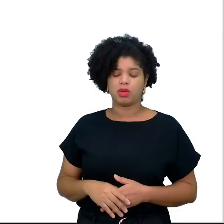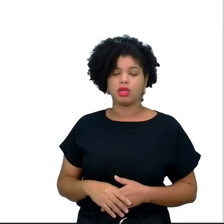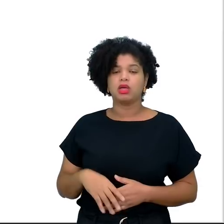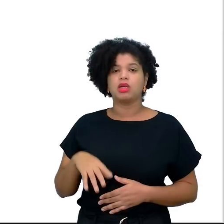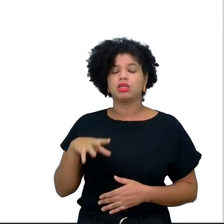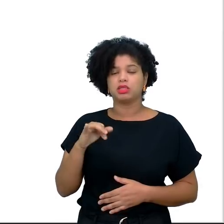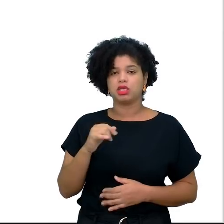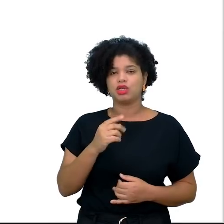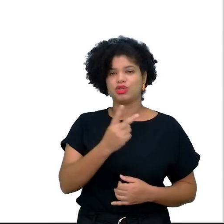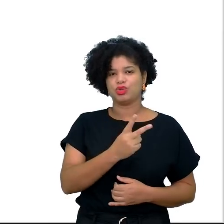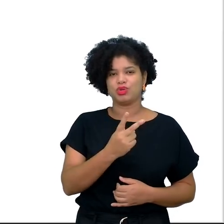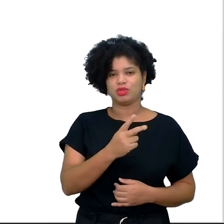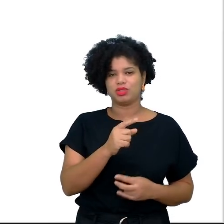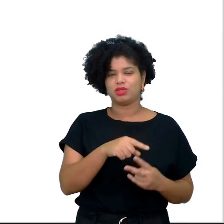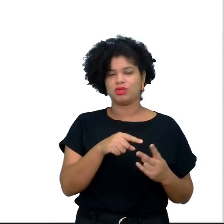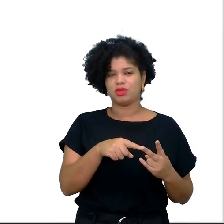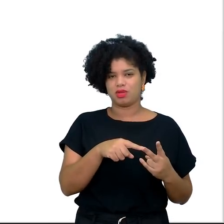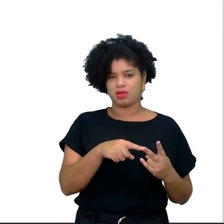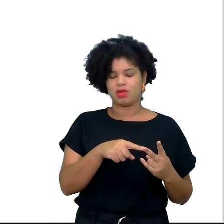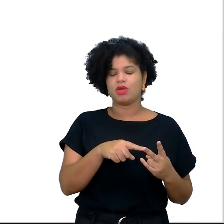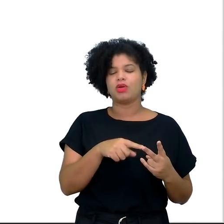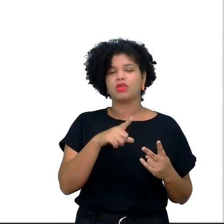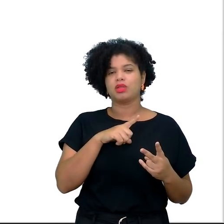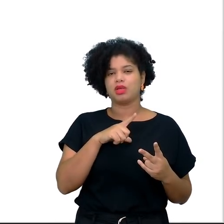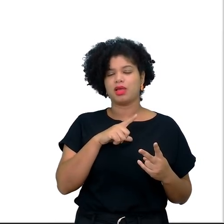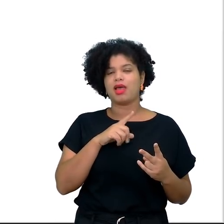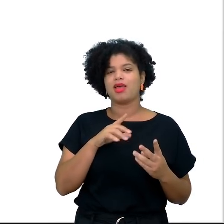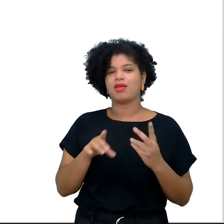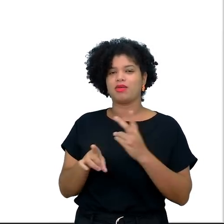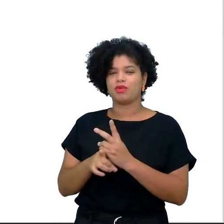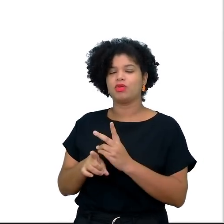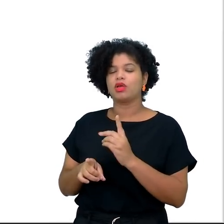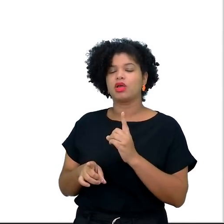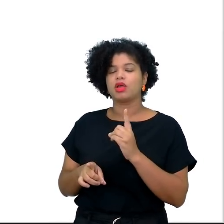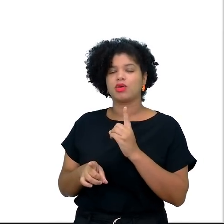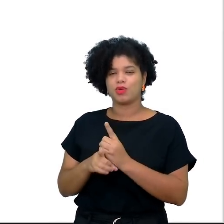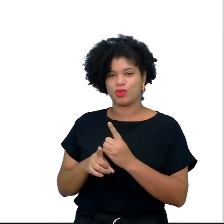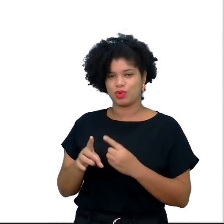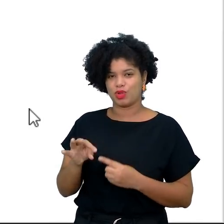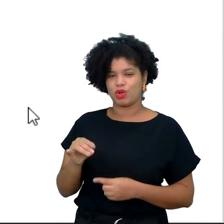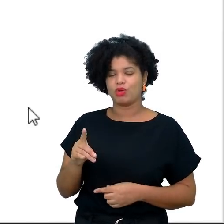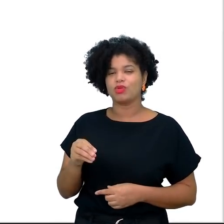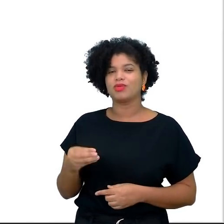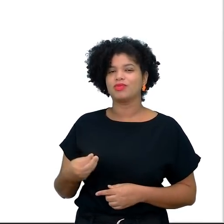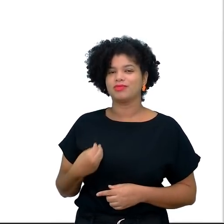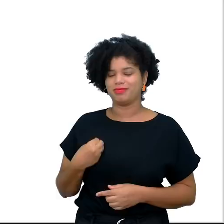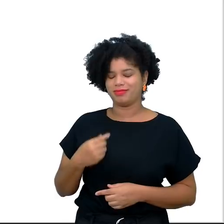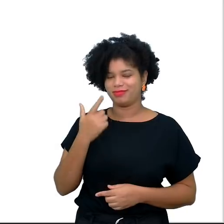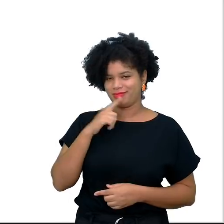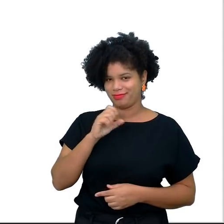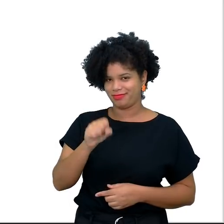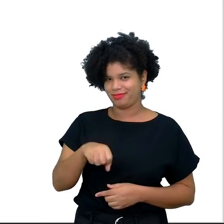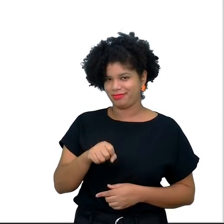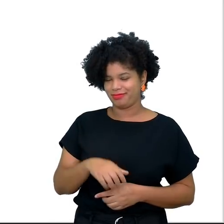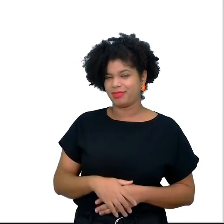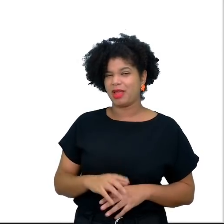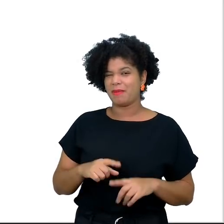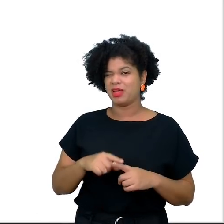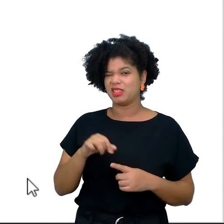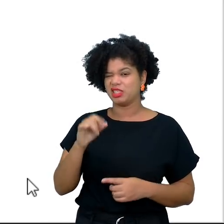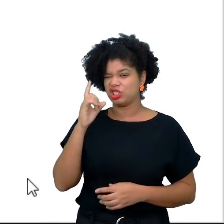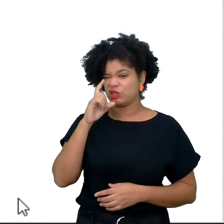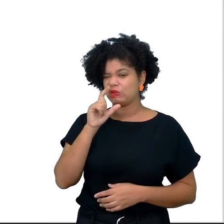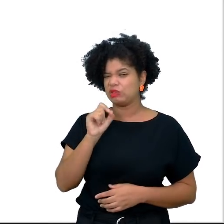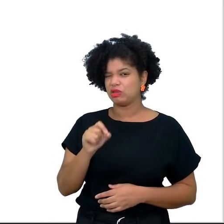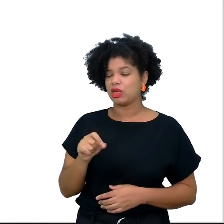duas partes, do que quando você traz uma parte e o todo para ela descobrir a outra parte que está faltando. Então, a gente vai observar